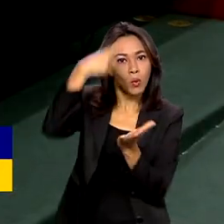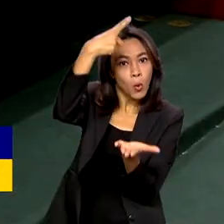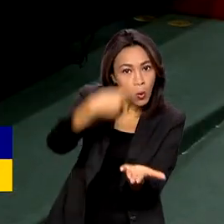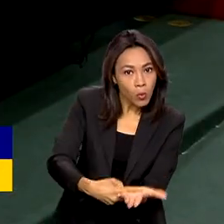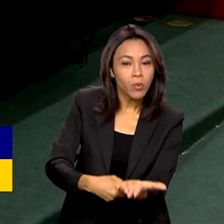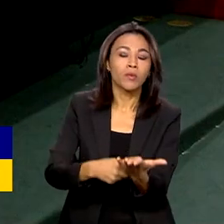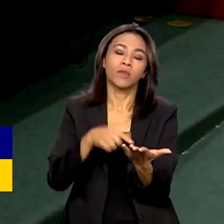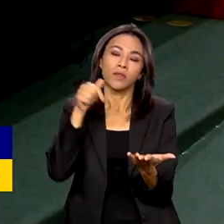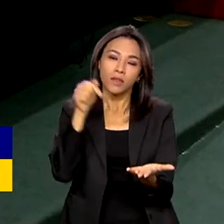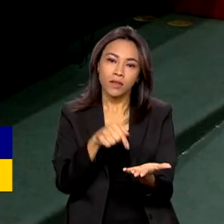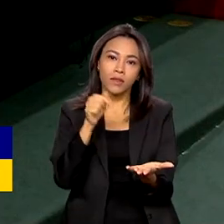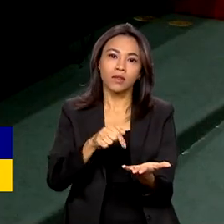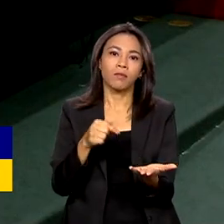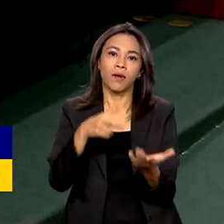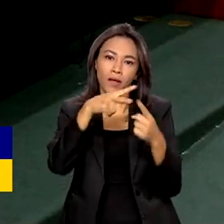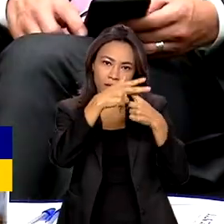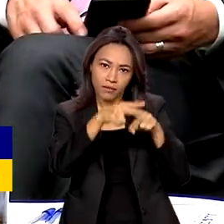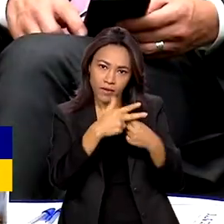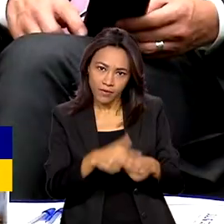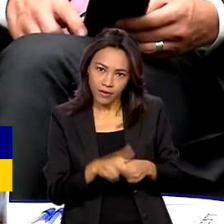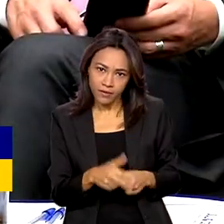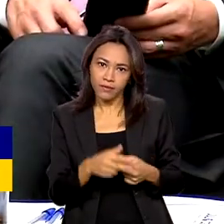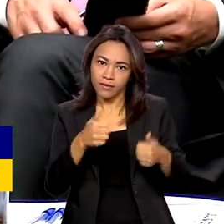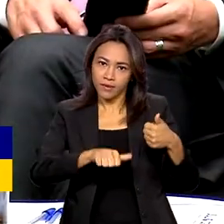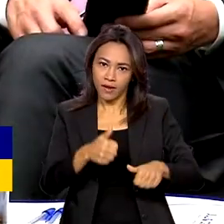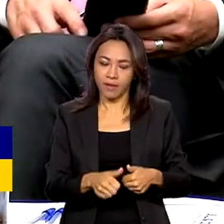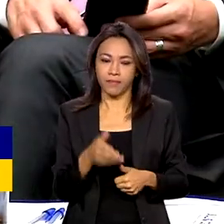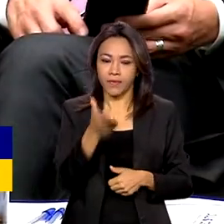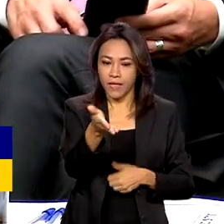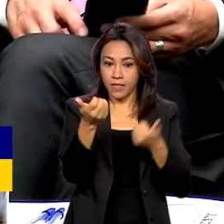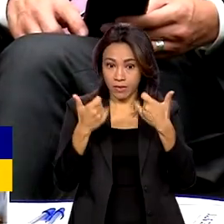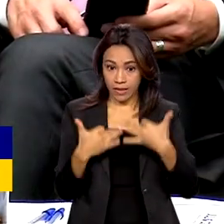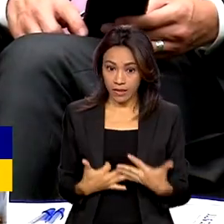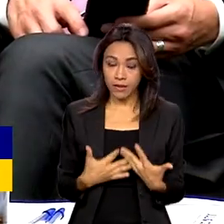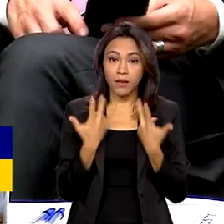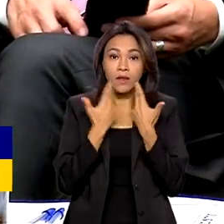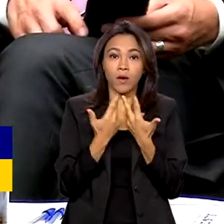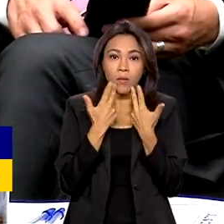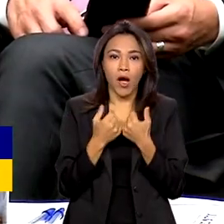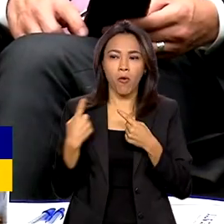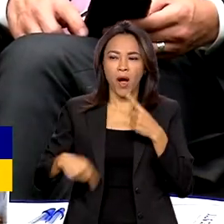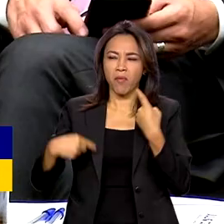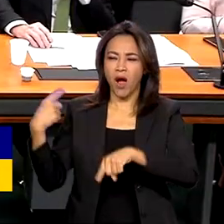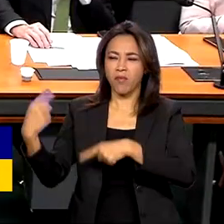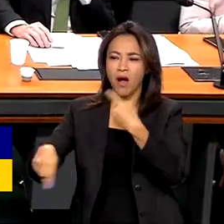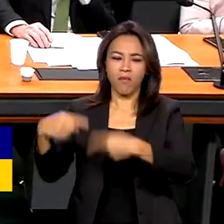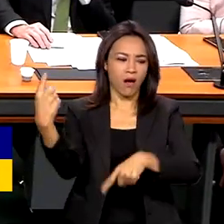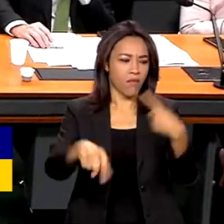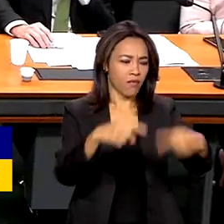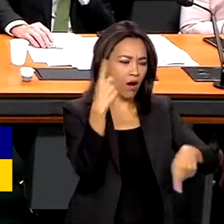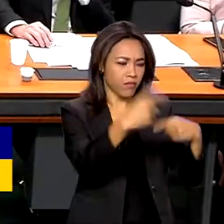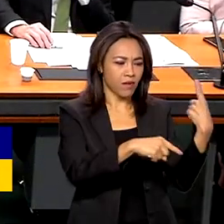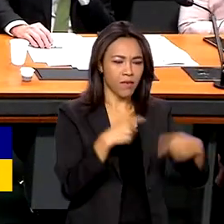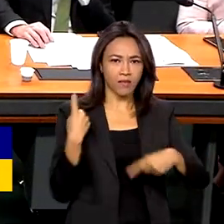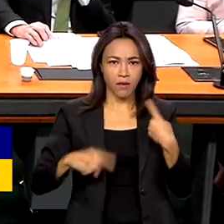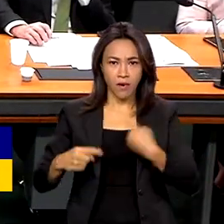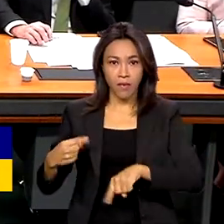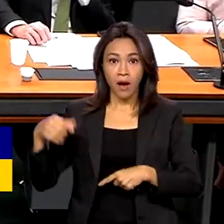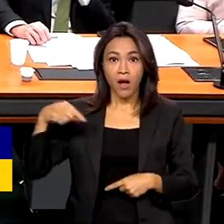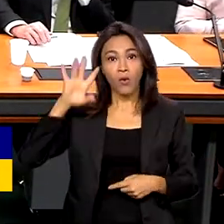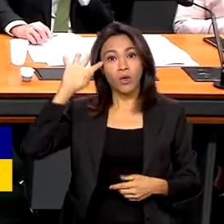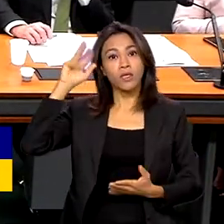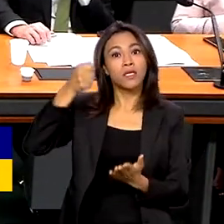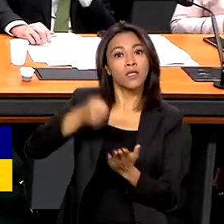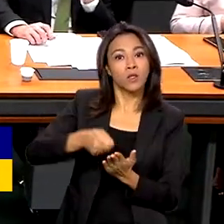considerado para realizar a taxa para baixo e essa discussão é absolutamente normal numa democracia quase medidas tomadas até